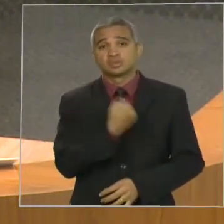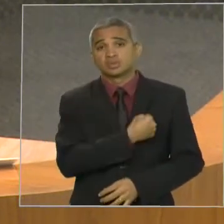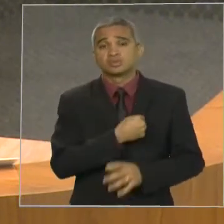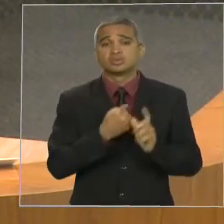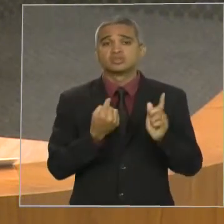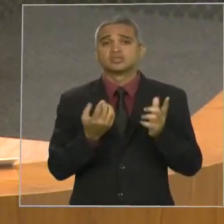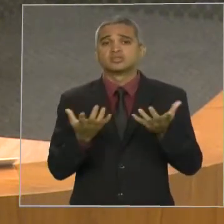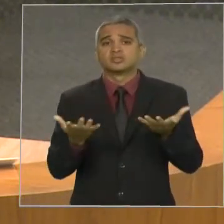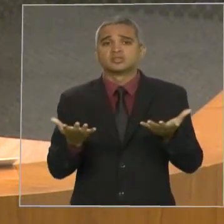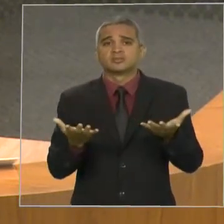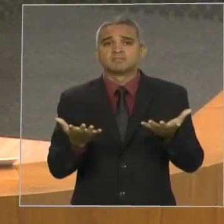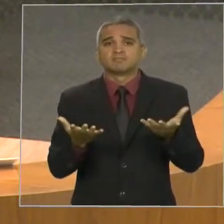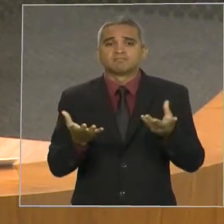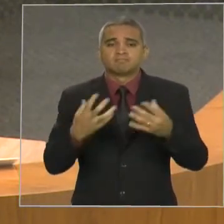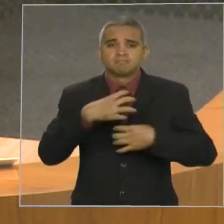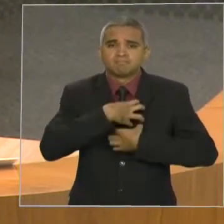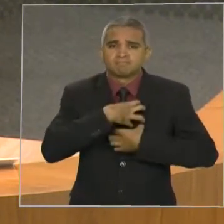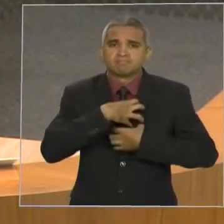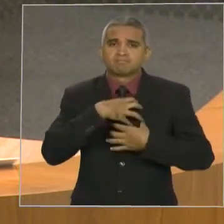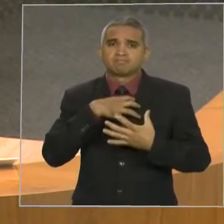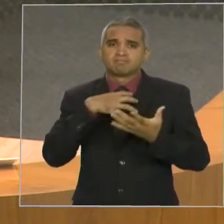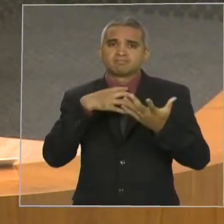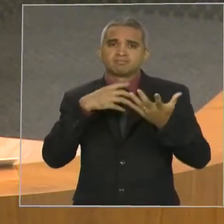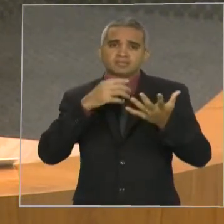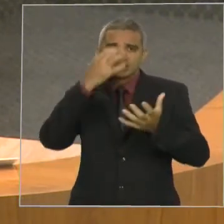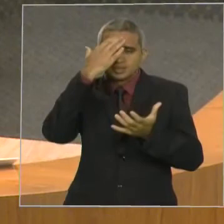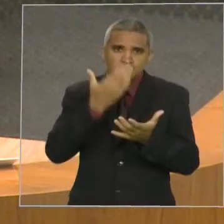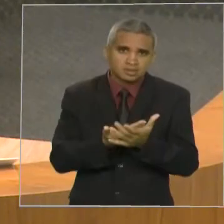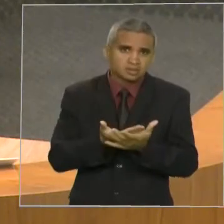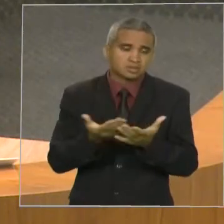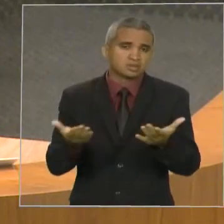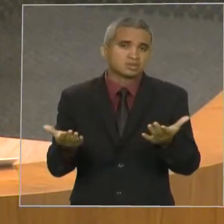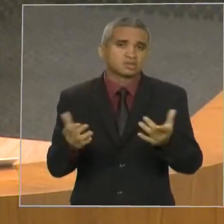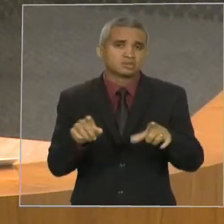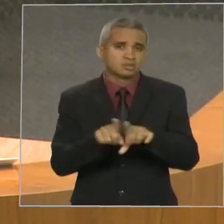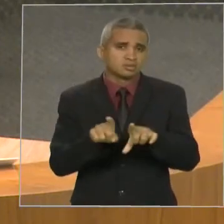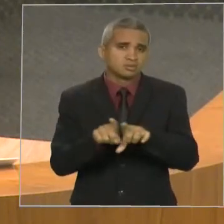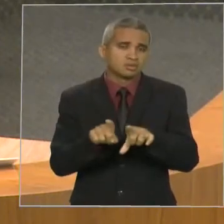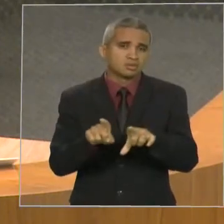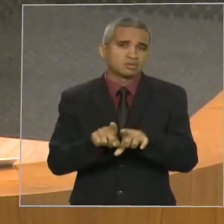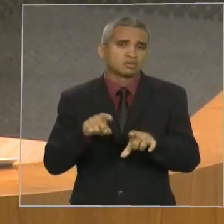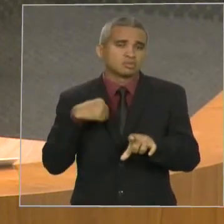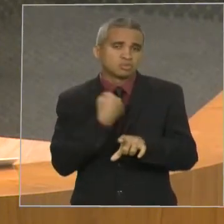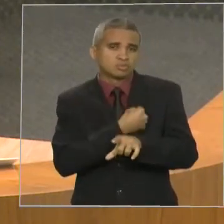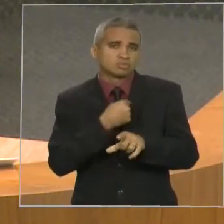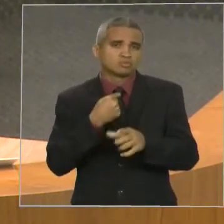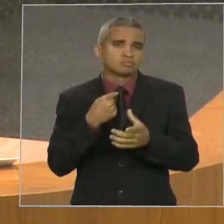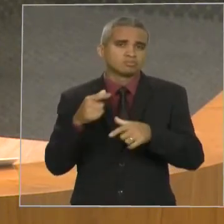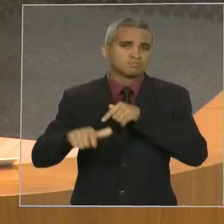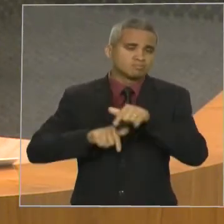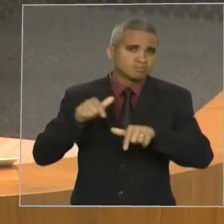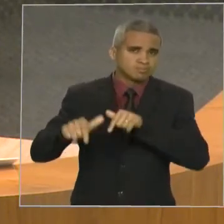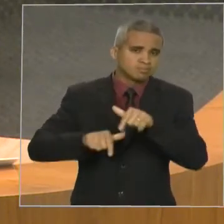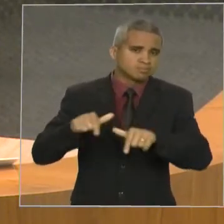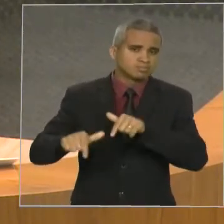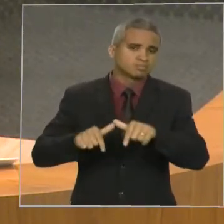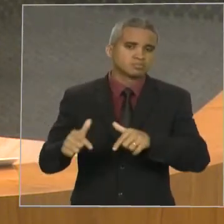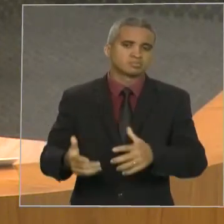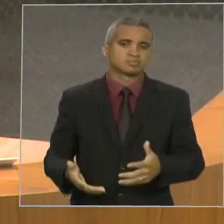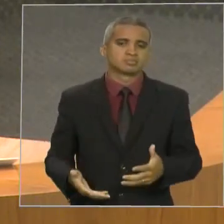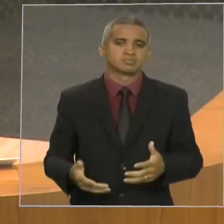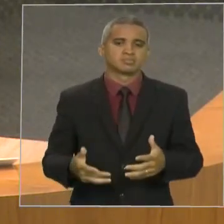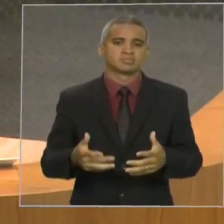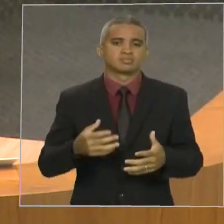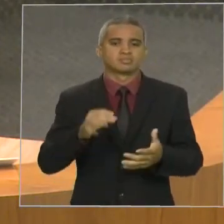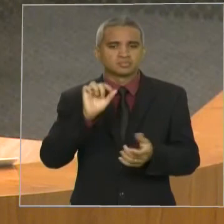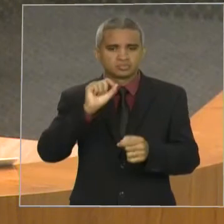que acreditamos, aquilo que trabalhamos realmente, aquilo que nós